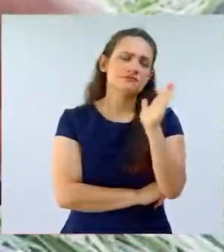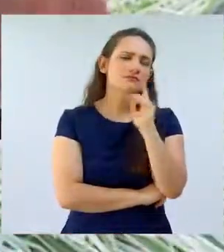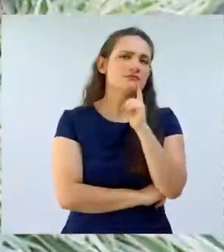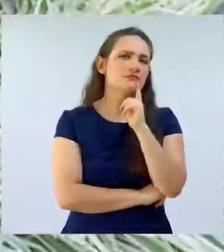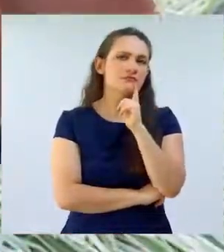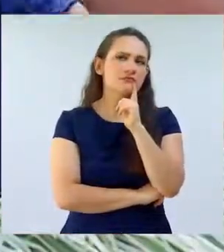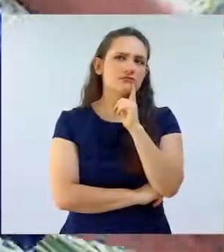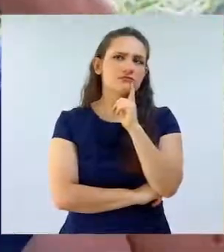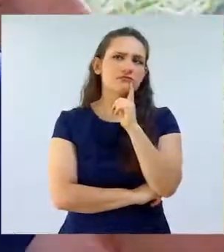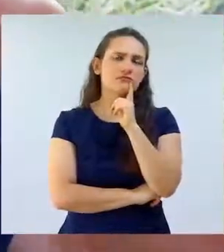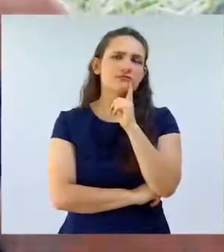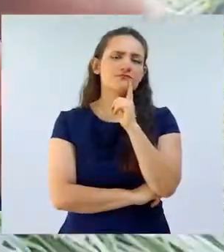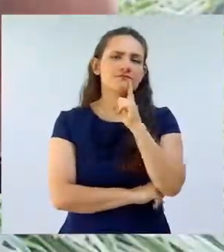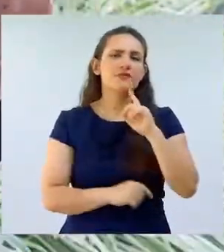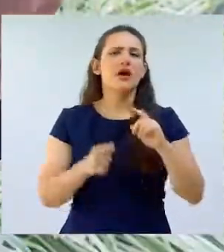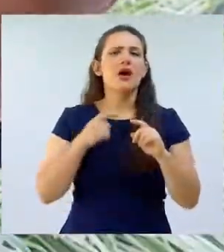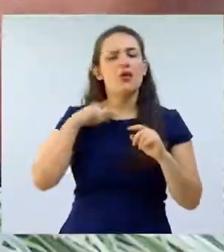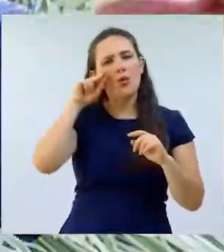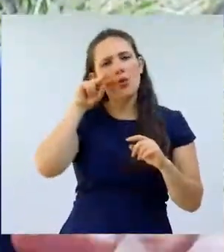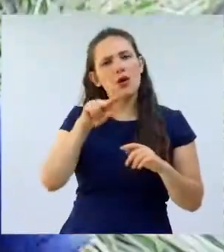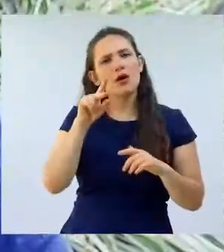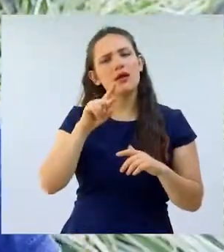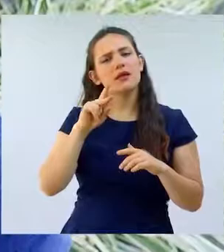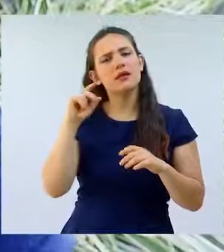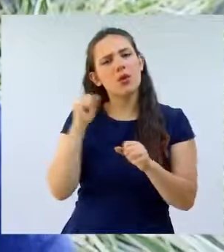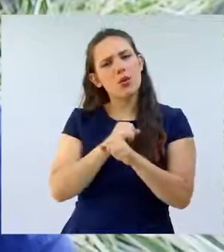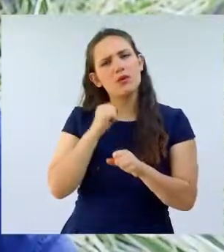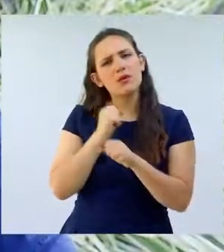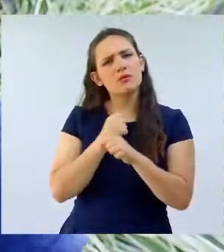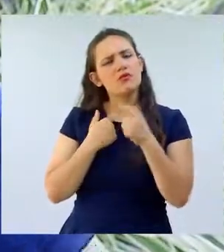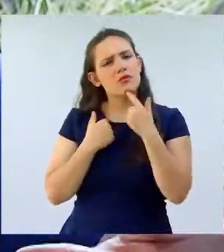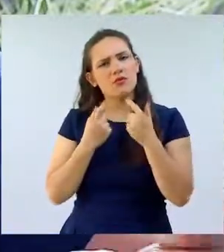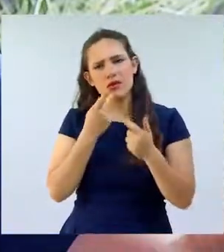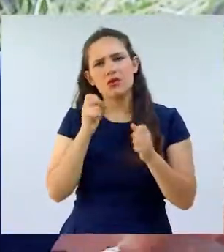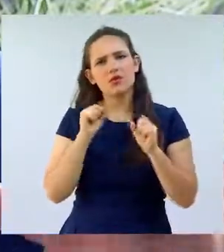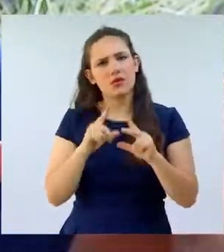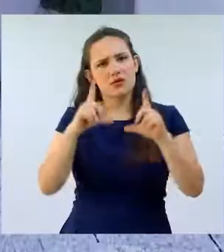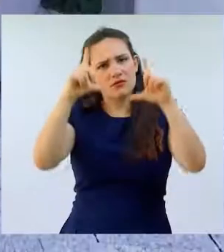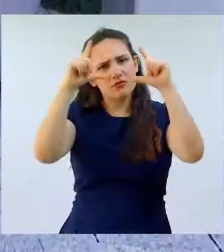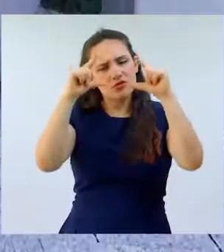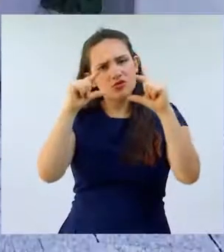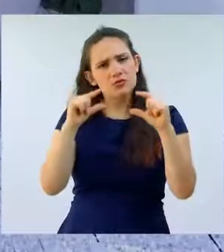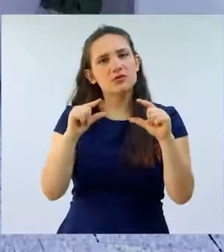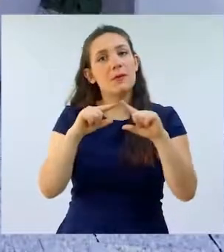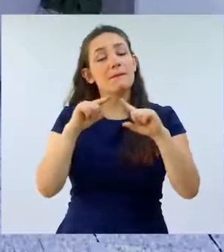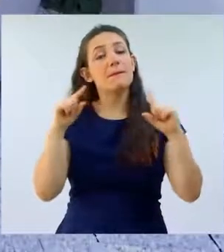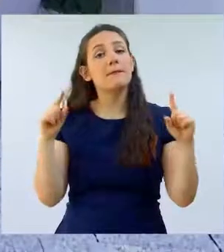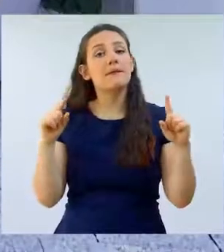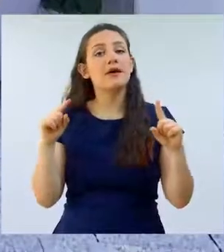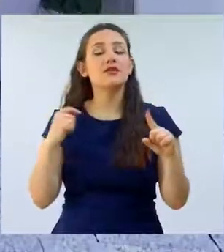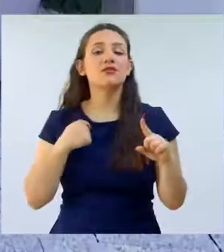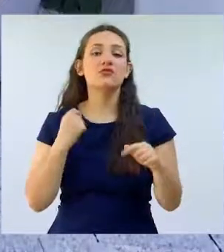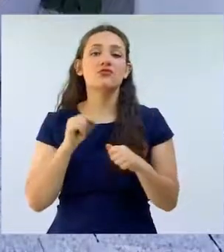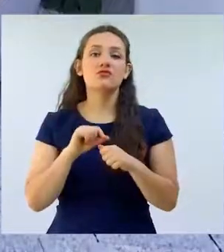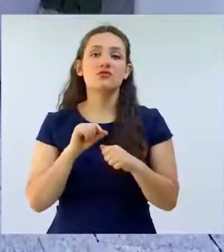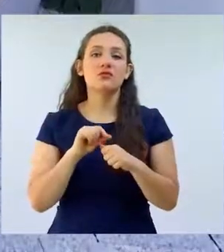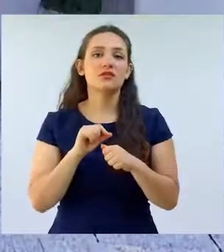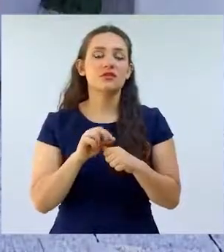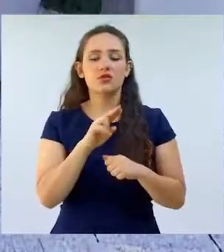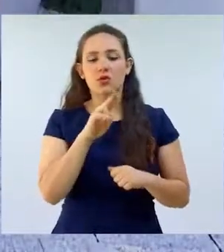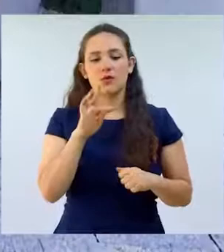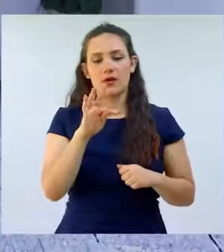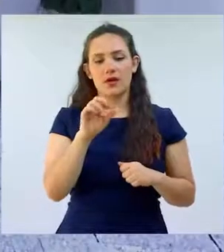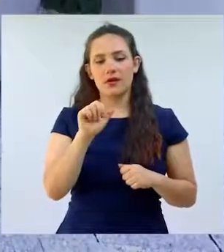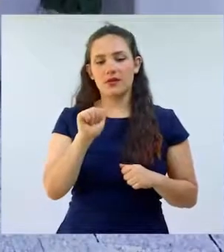olhando assim para aquelas ruínas assim, aí que eu enxerguei, né? Eu falei, tá bom, eu vou diminuir o tamanho, mas eu vou fazer um